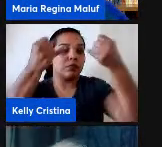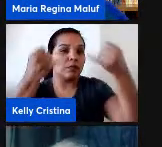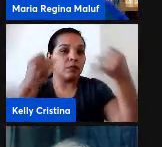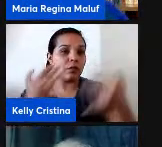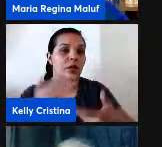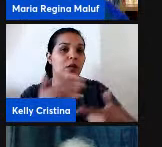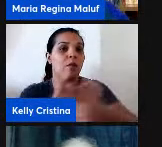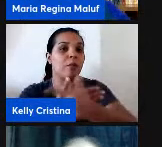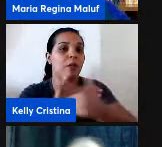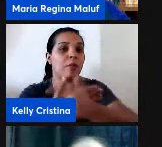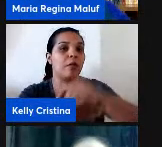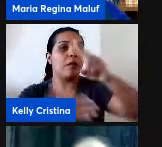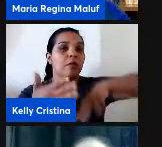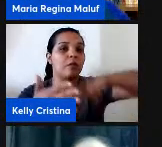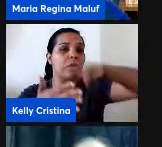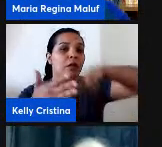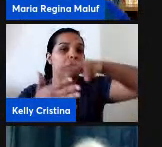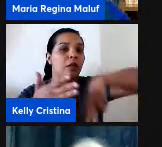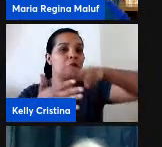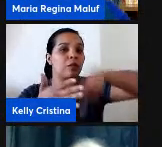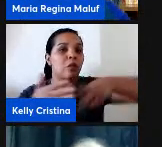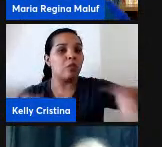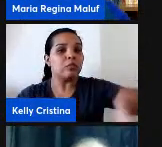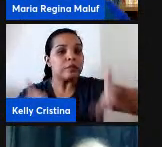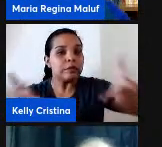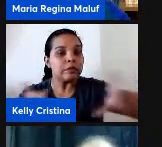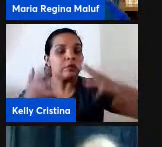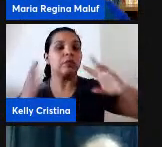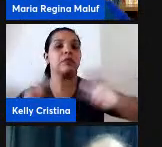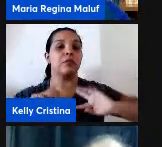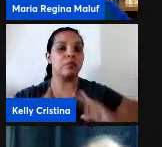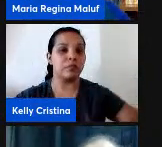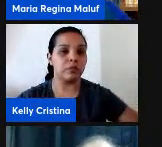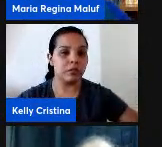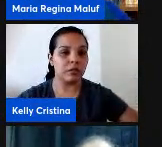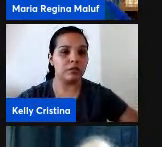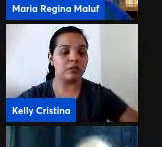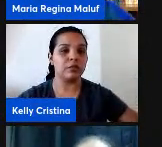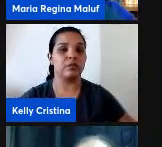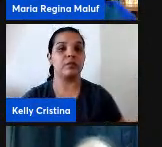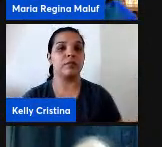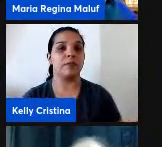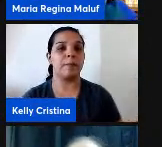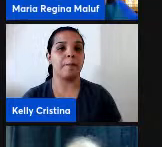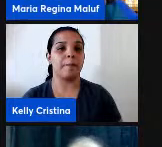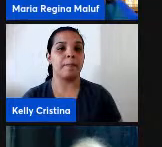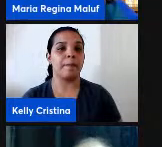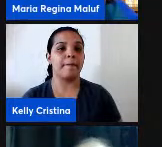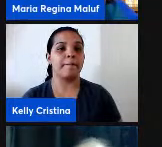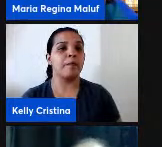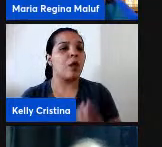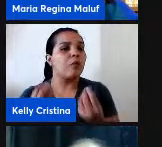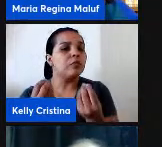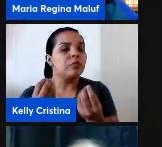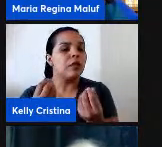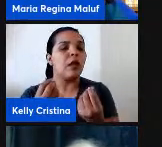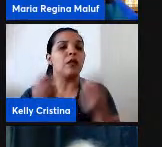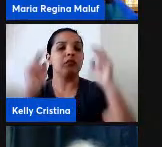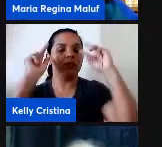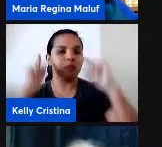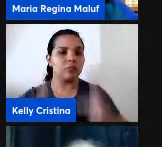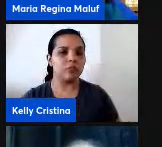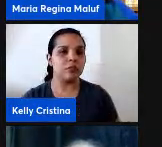leitura como catalisadora da humanidade, ou seja, do que da essência, né, do ser humano.